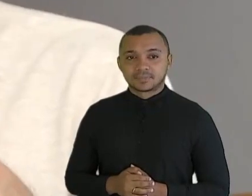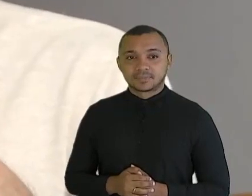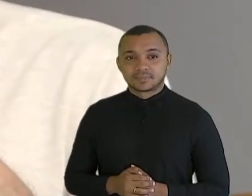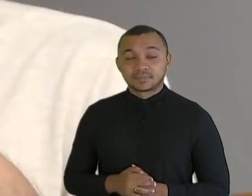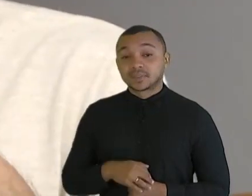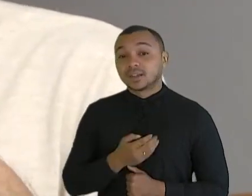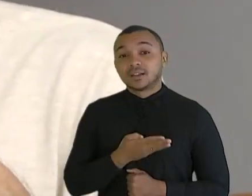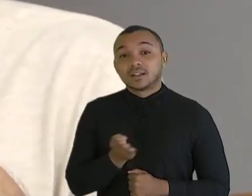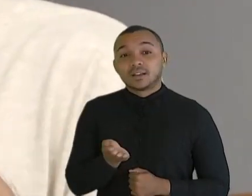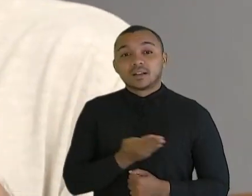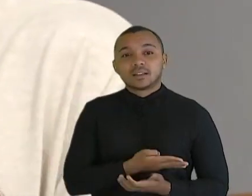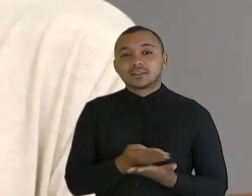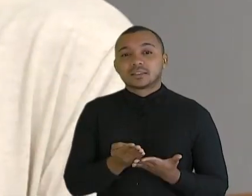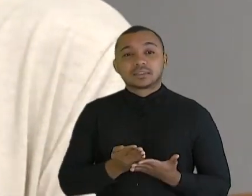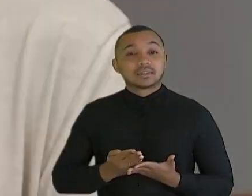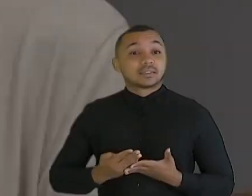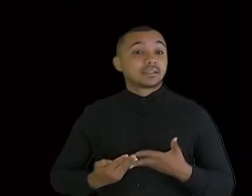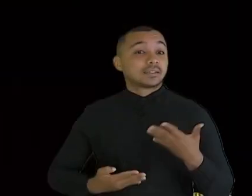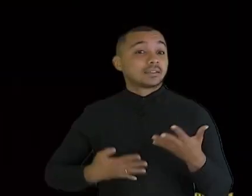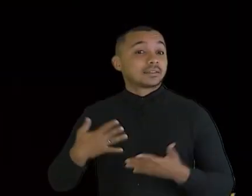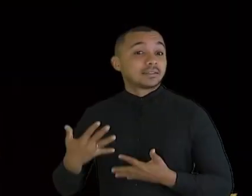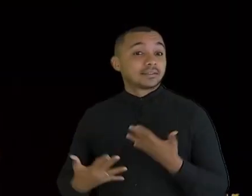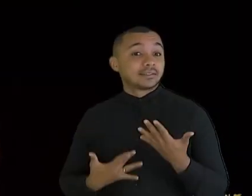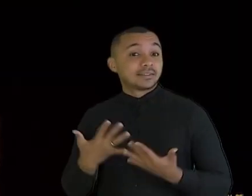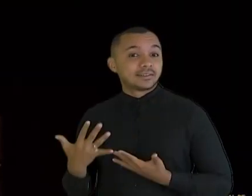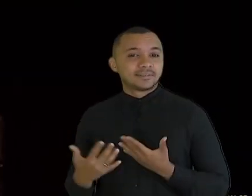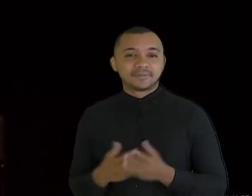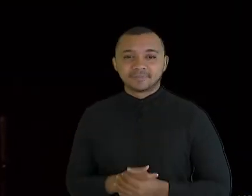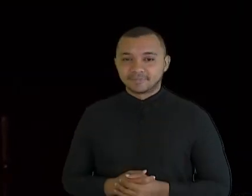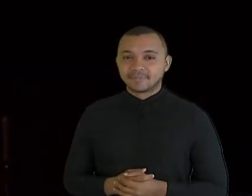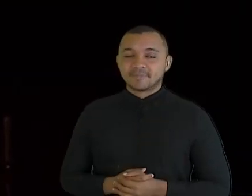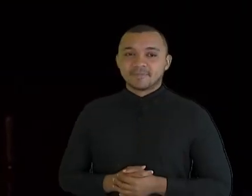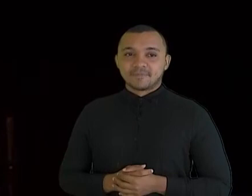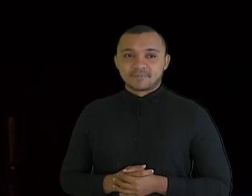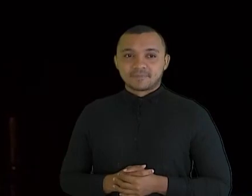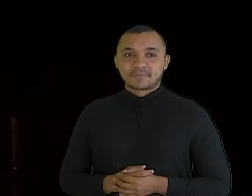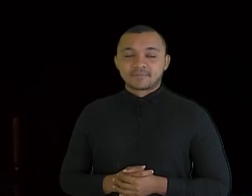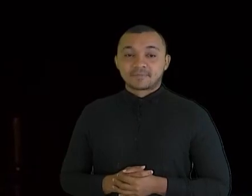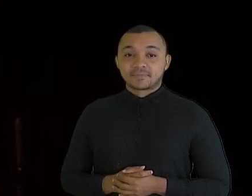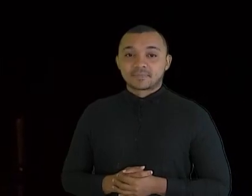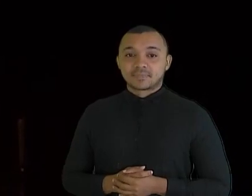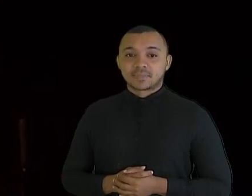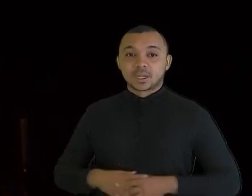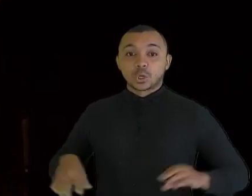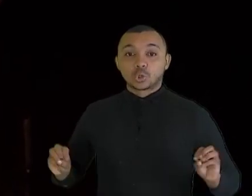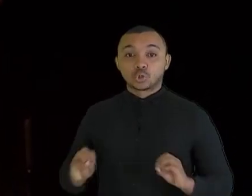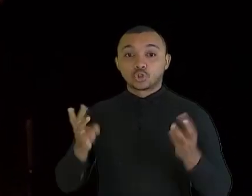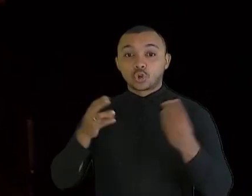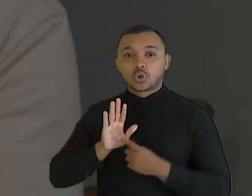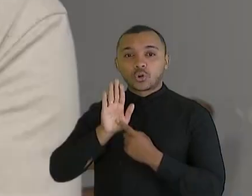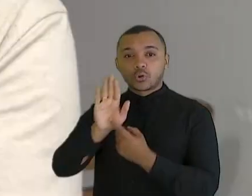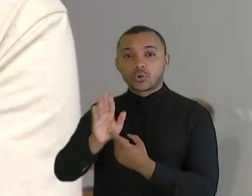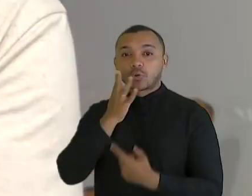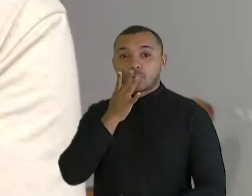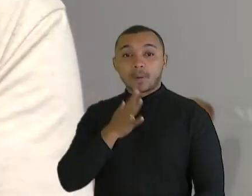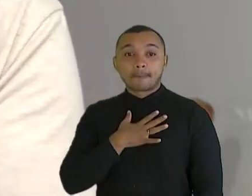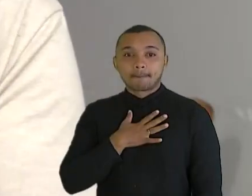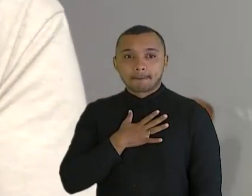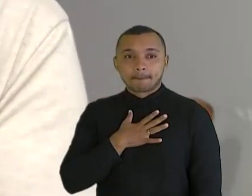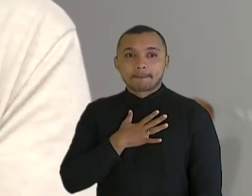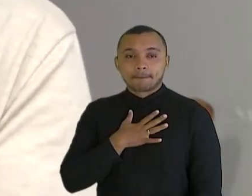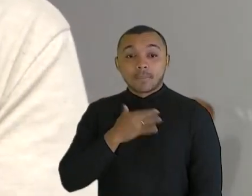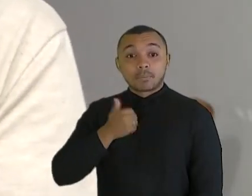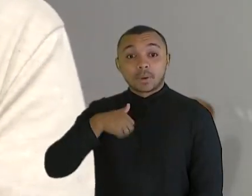uma certa intimidade. Meu Deus! É um espetáculo colorido. É o meu primeiro trabalho de